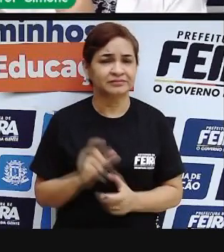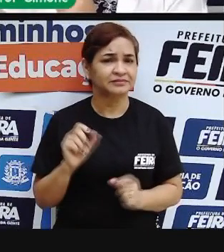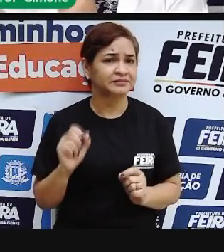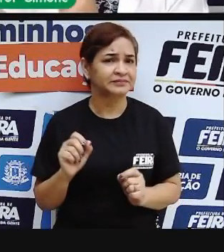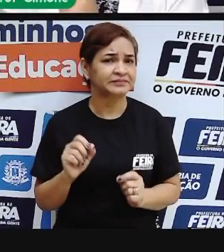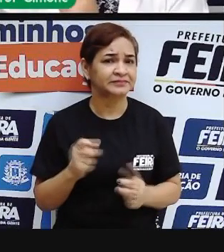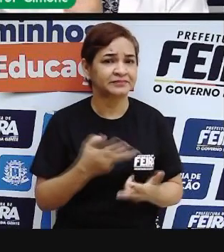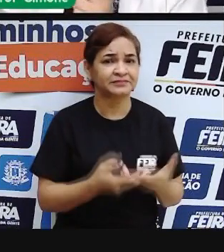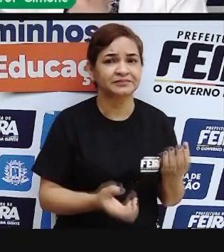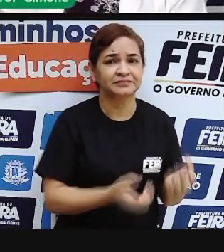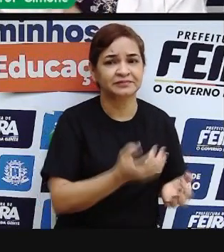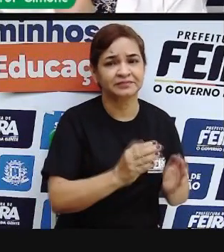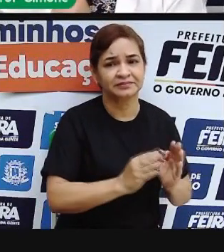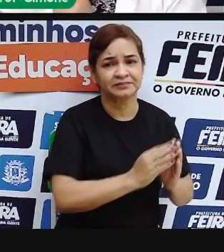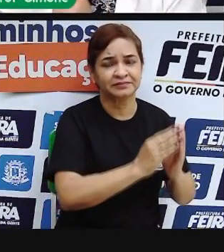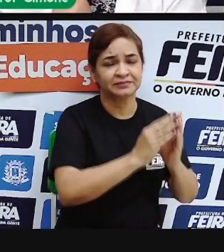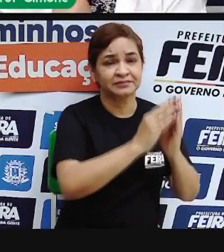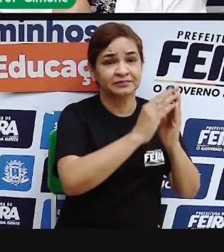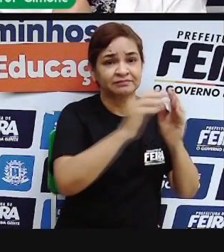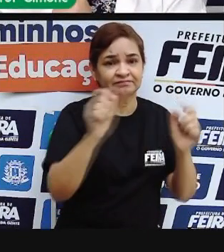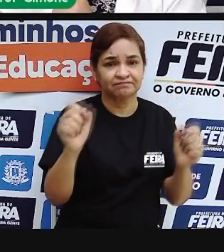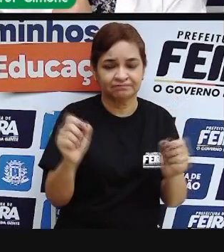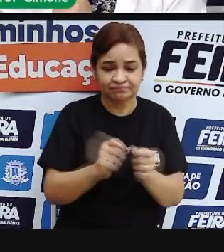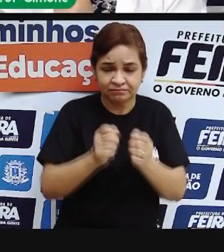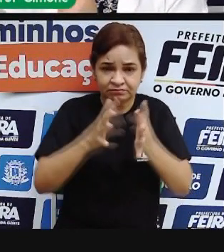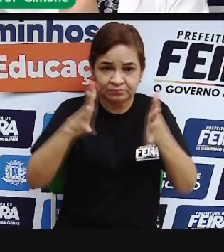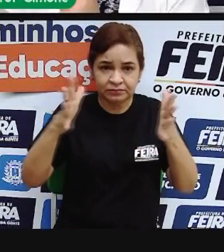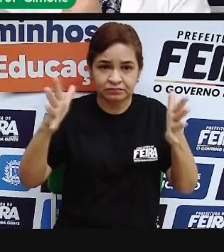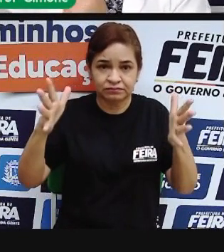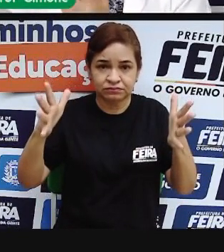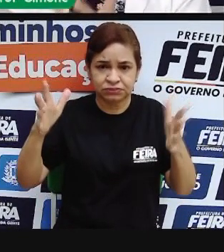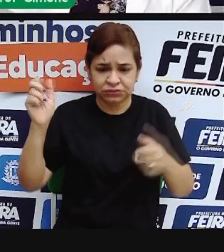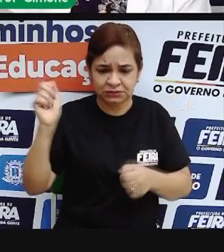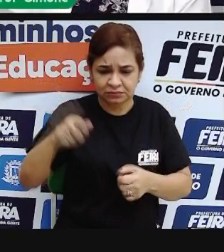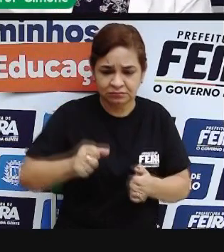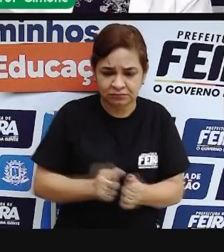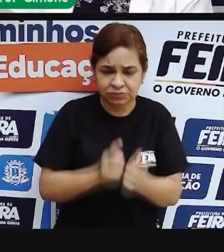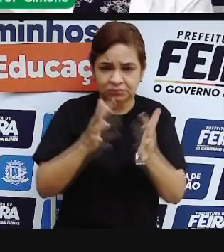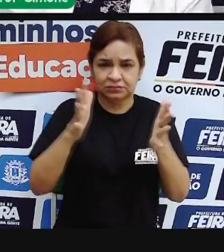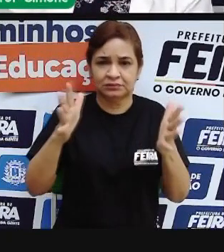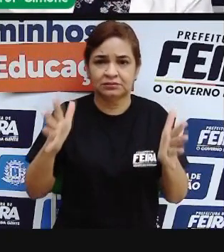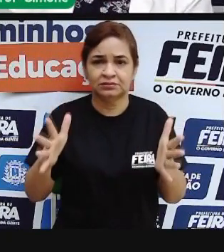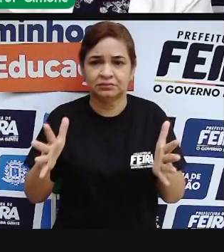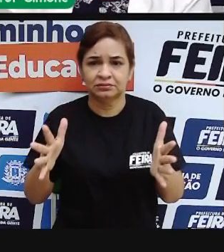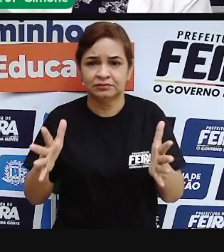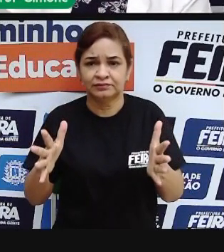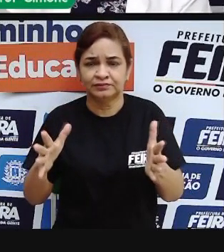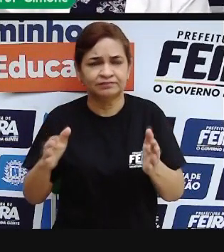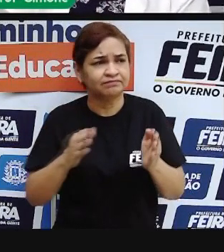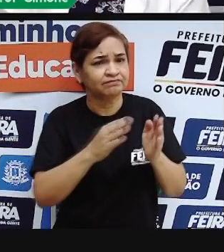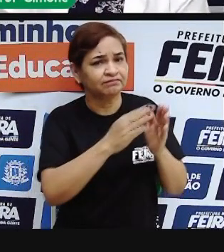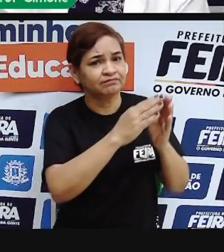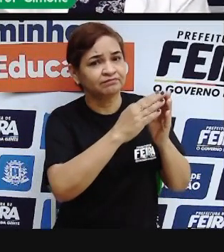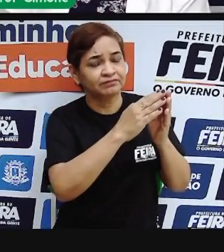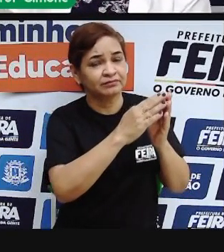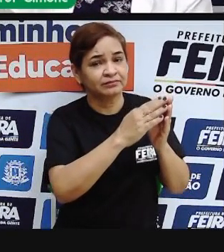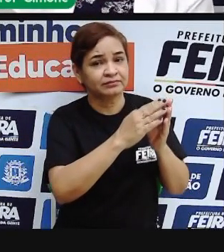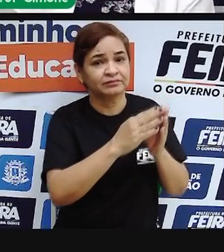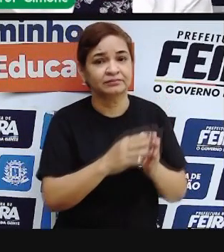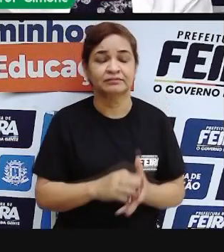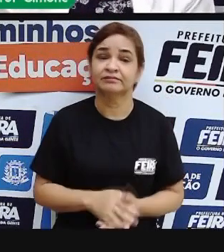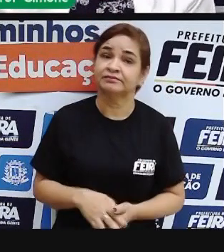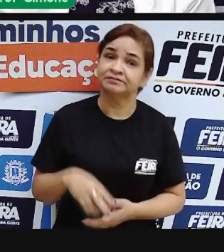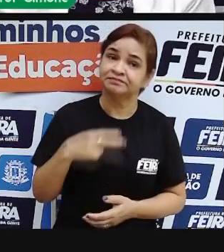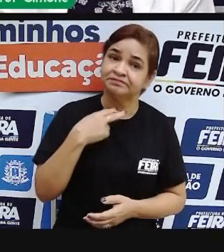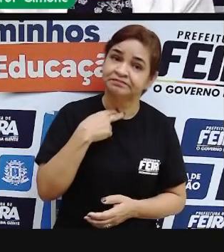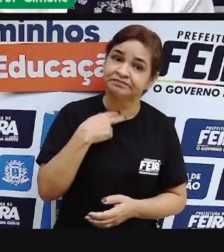fogueira, os balões e os folguedos. Os balões são tradicionais, embora atualmente existam